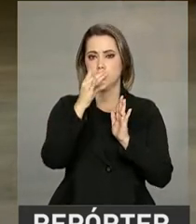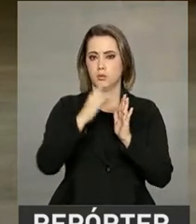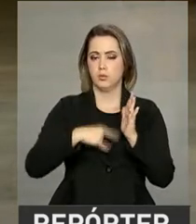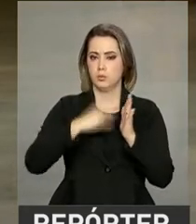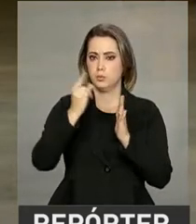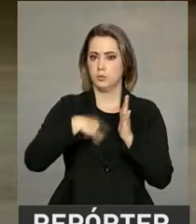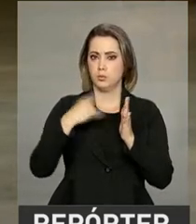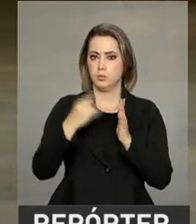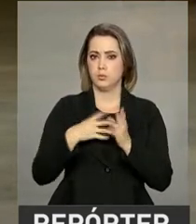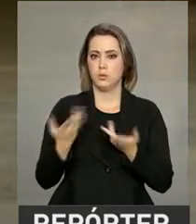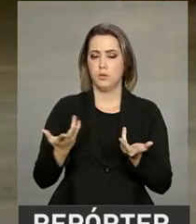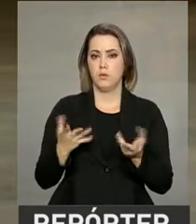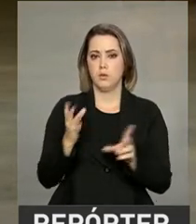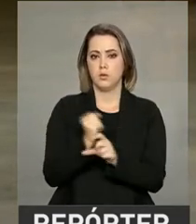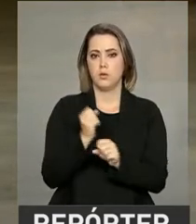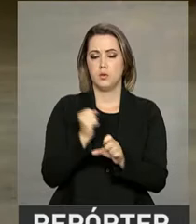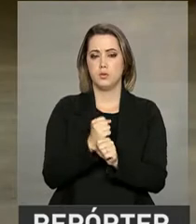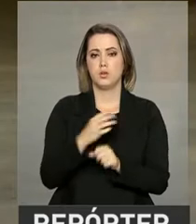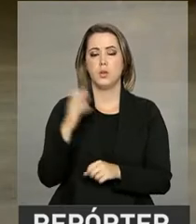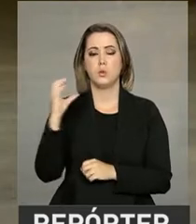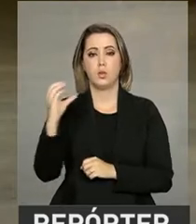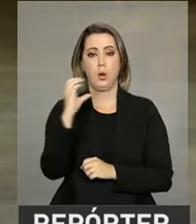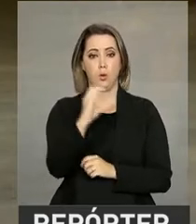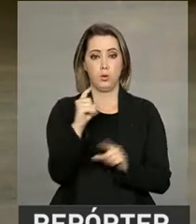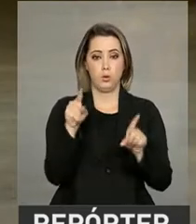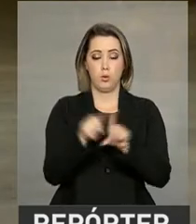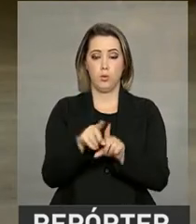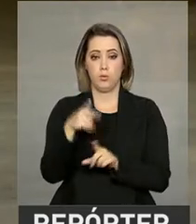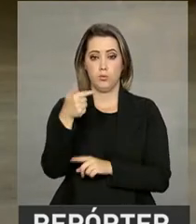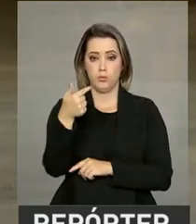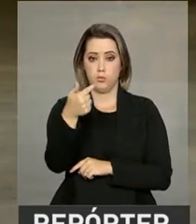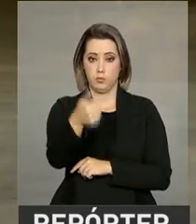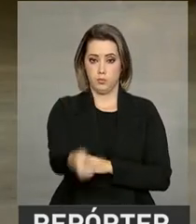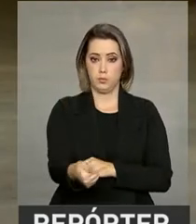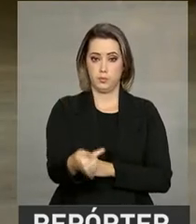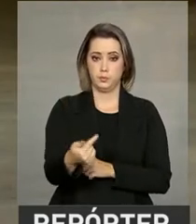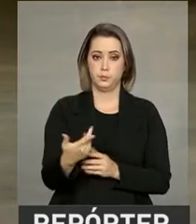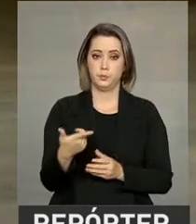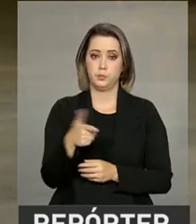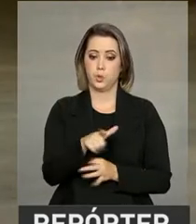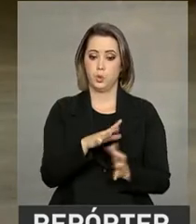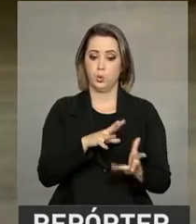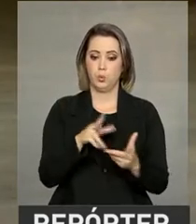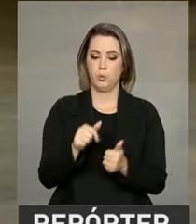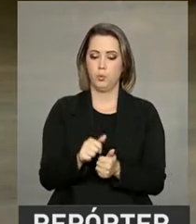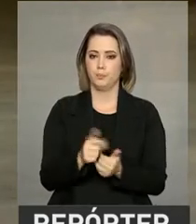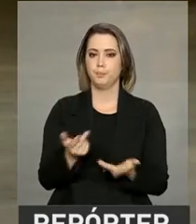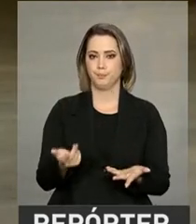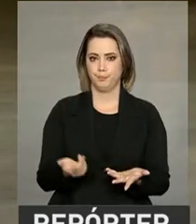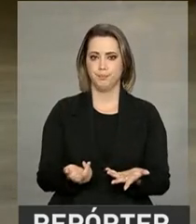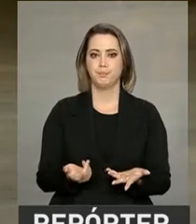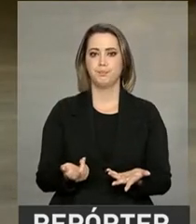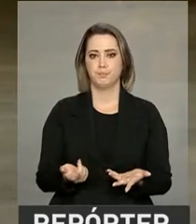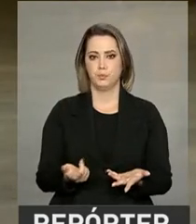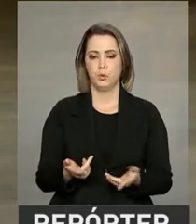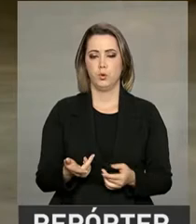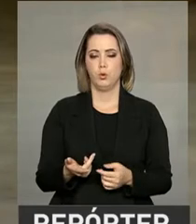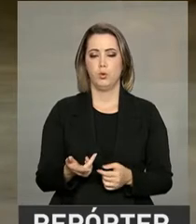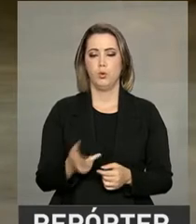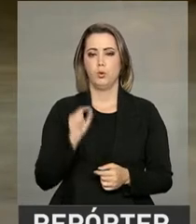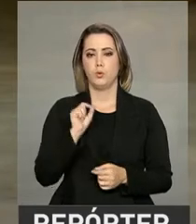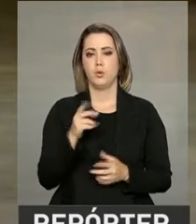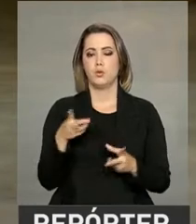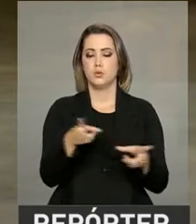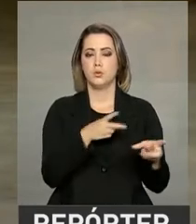projeções para o saldo da conta corrente em 2017, o saldo das contas externas. De acordo com as novas estimativas,